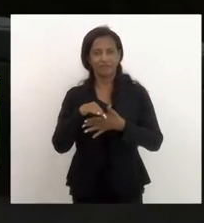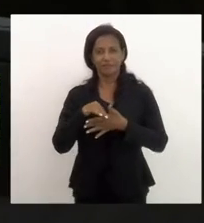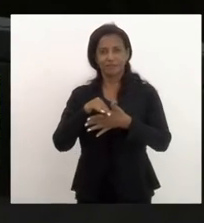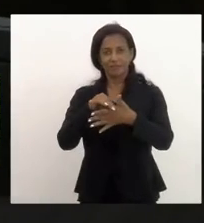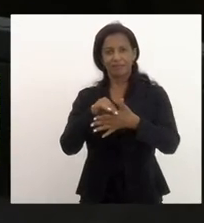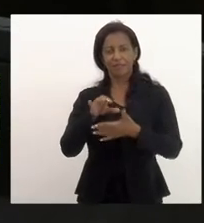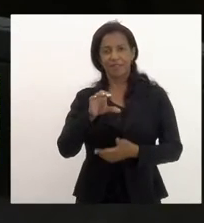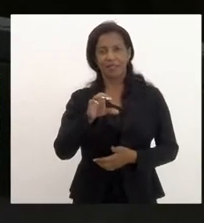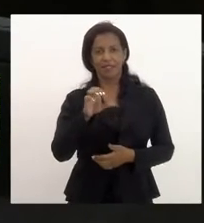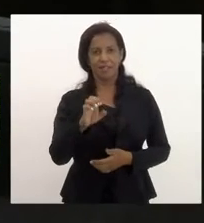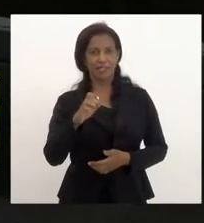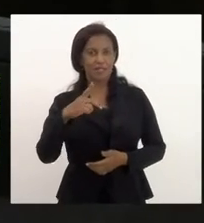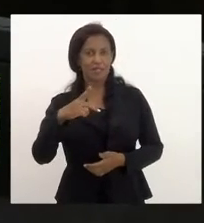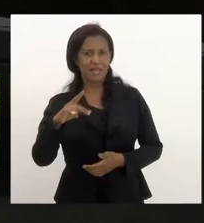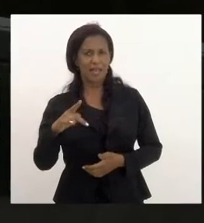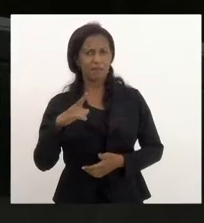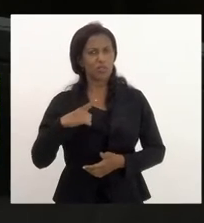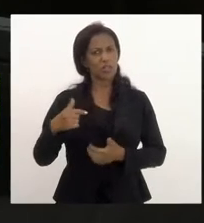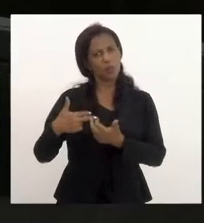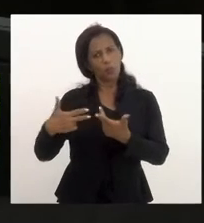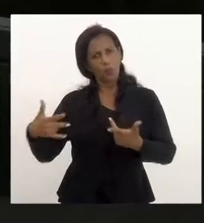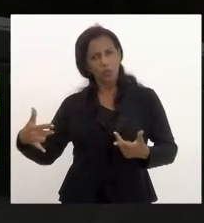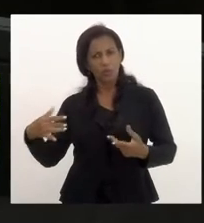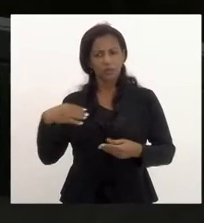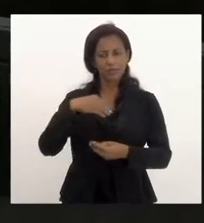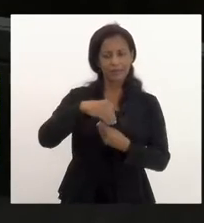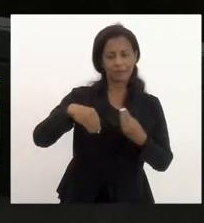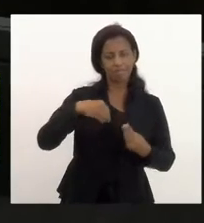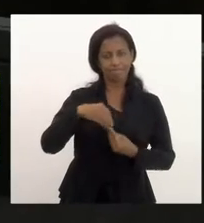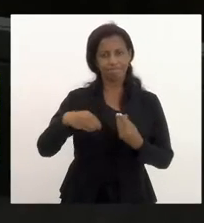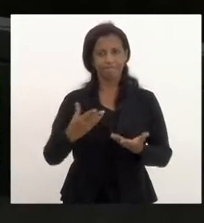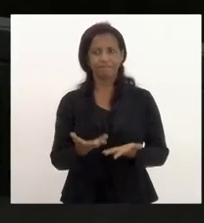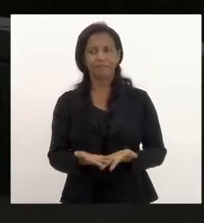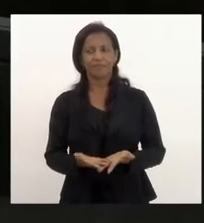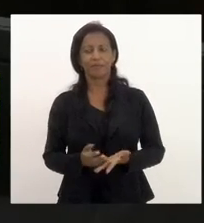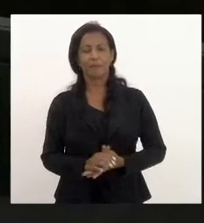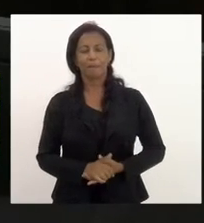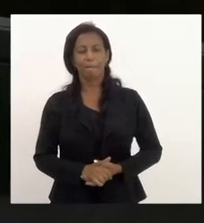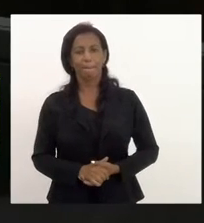que tinha muita coisa que tava em eu penso é